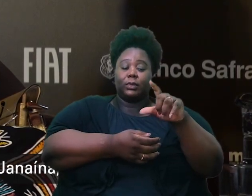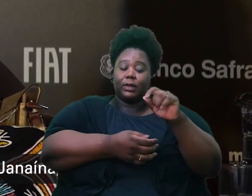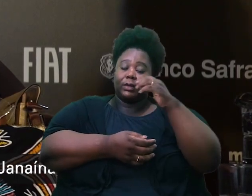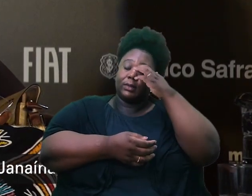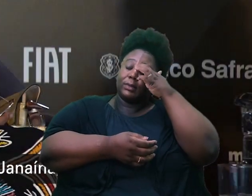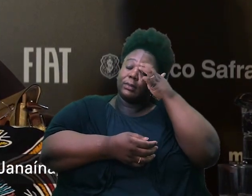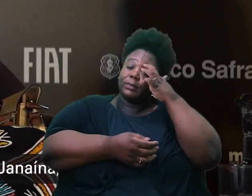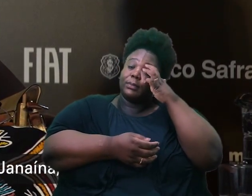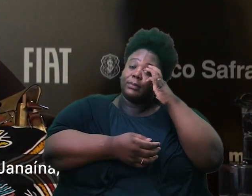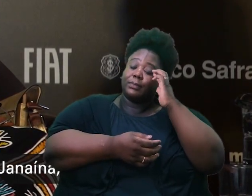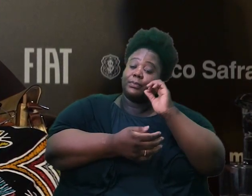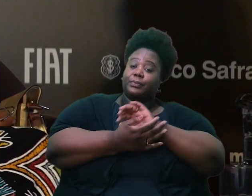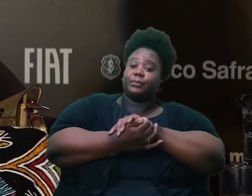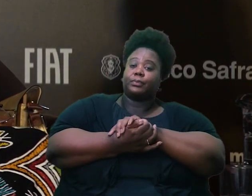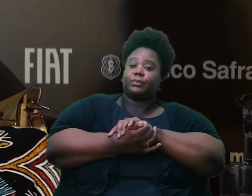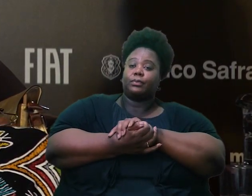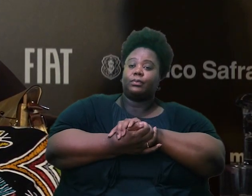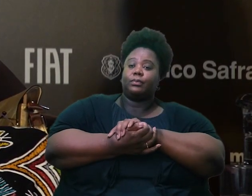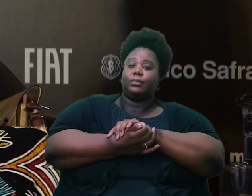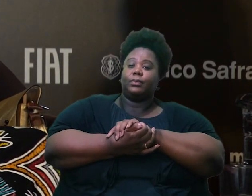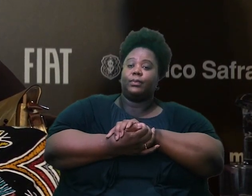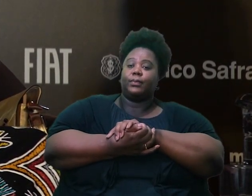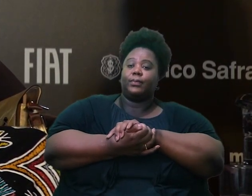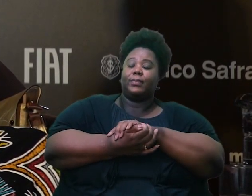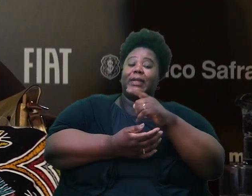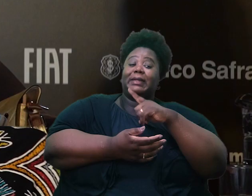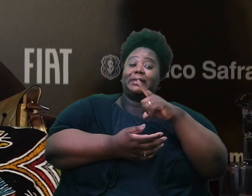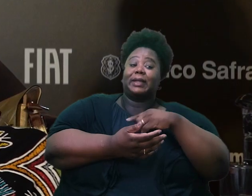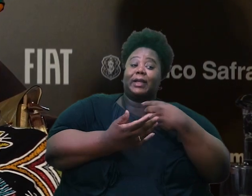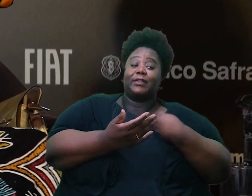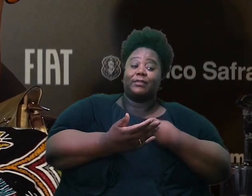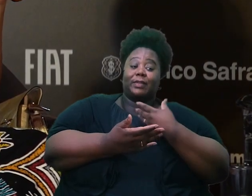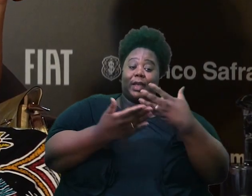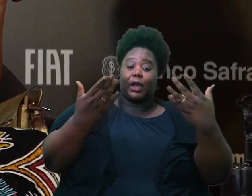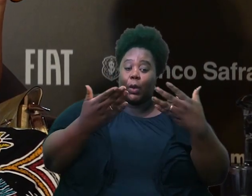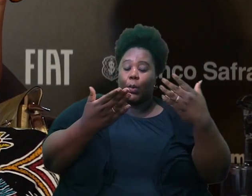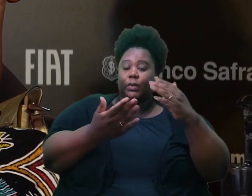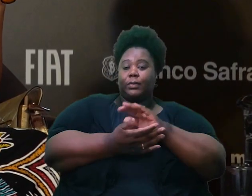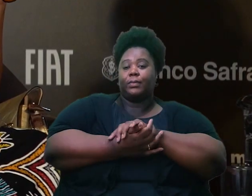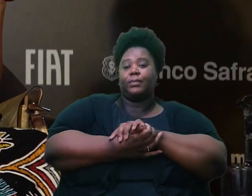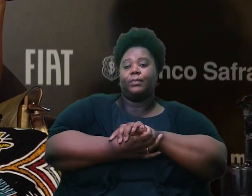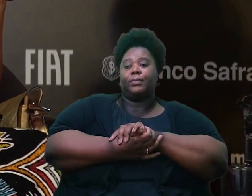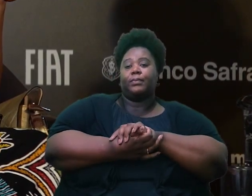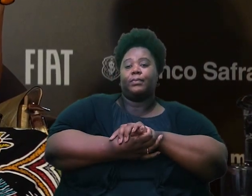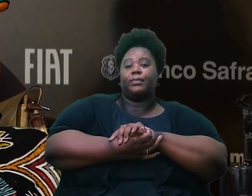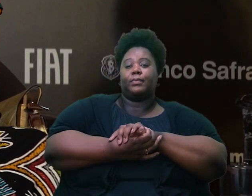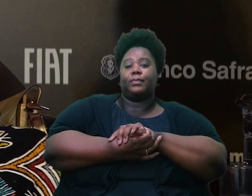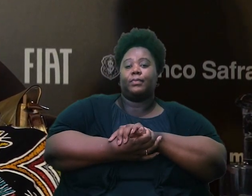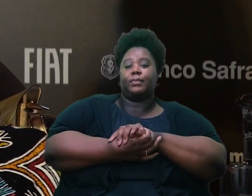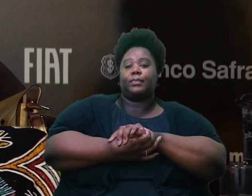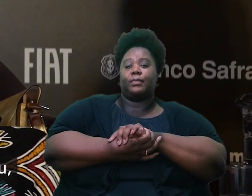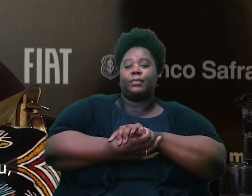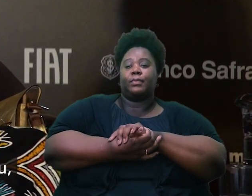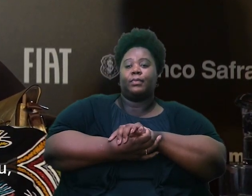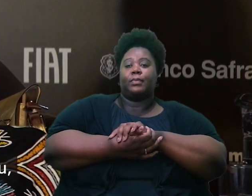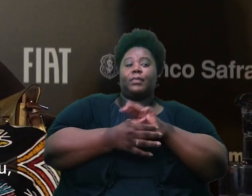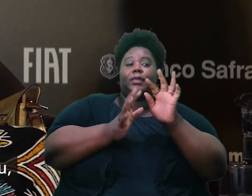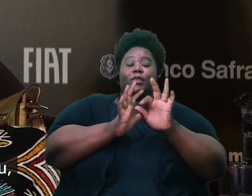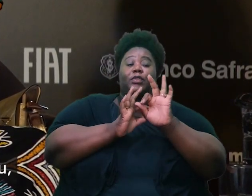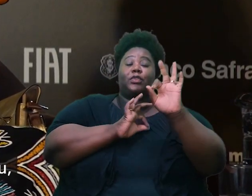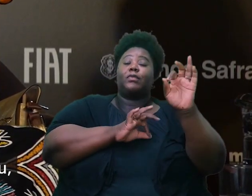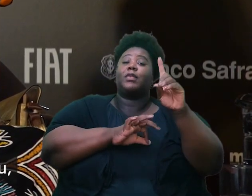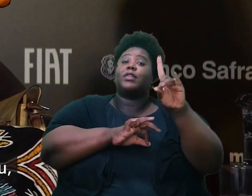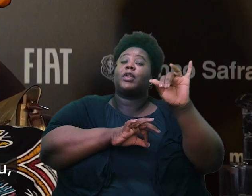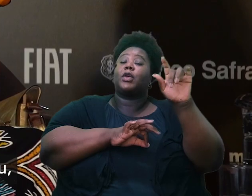Janaína, ter estado até agora, vamos dizer assim, isolado, escondido